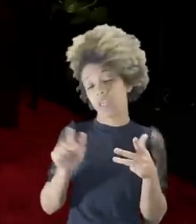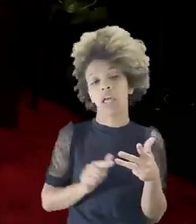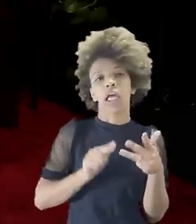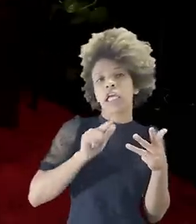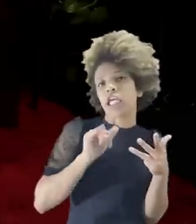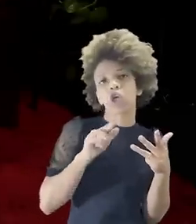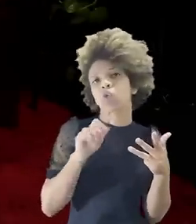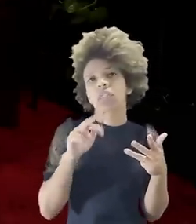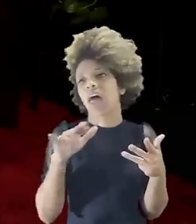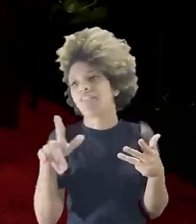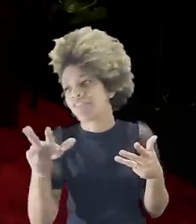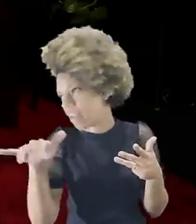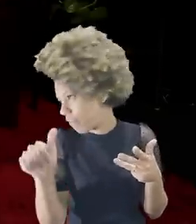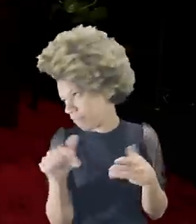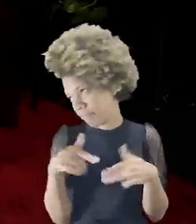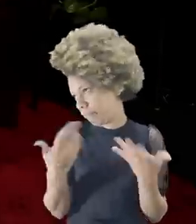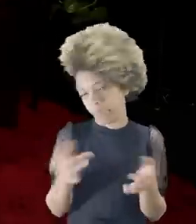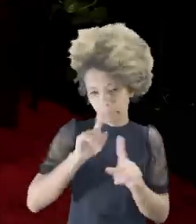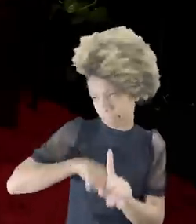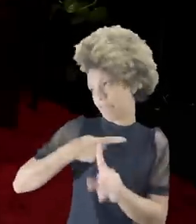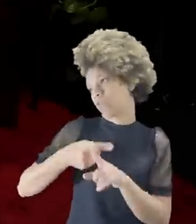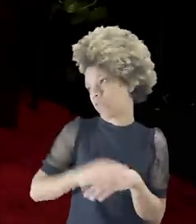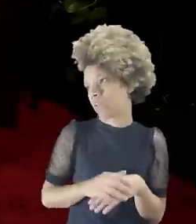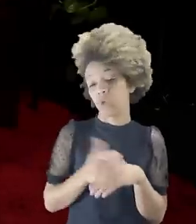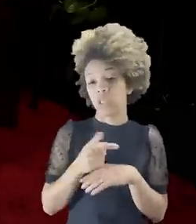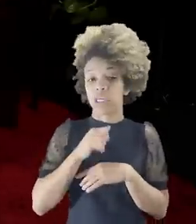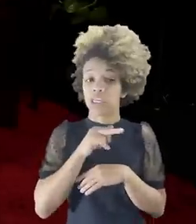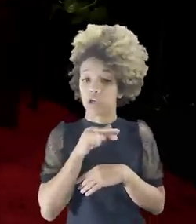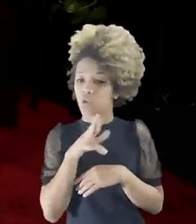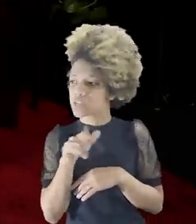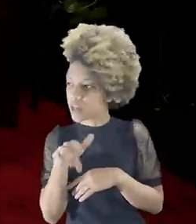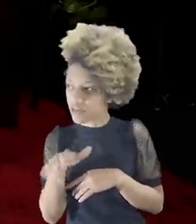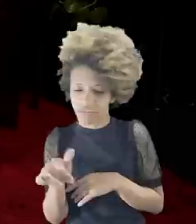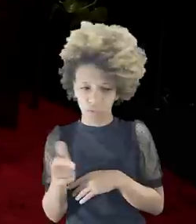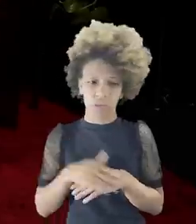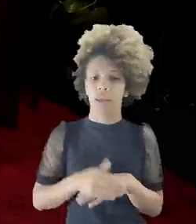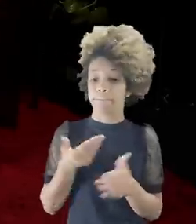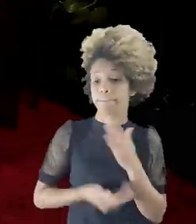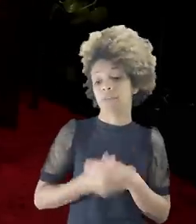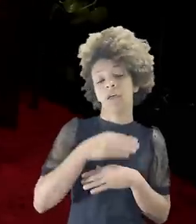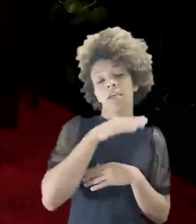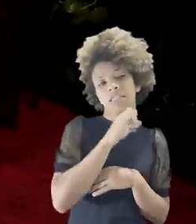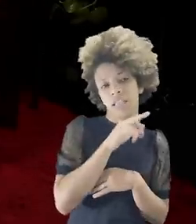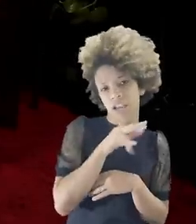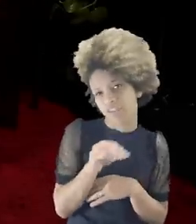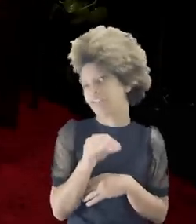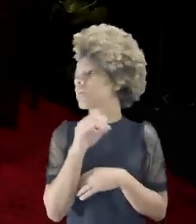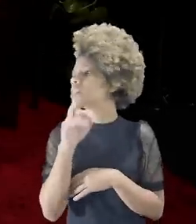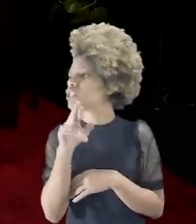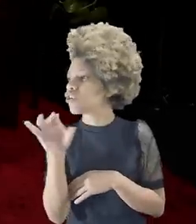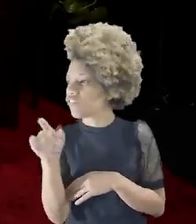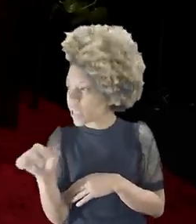lábia a mesma coisa mas aí não tem mais Iugoslávia que não tinha massa mas você tem certo é Montenegro slovênia